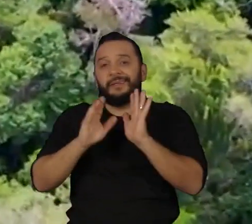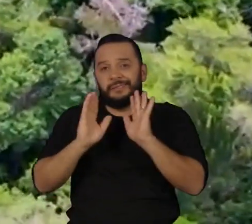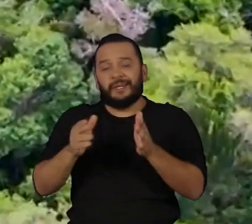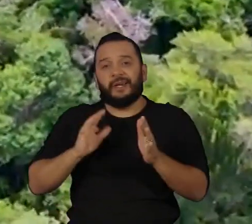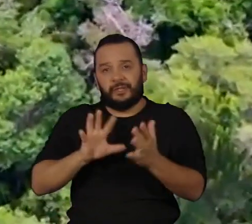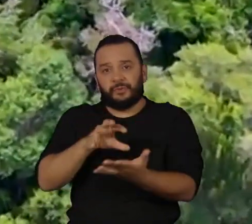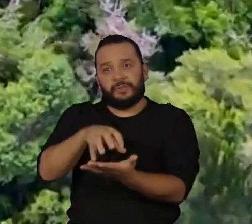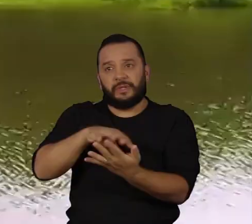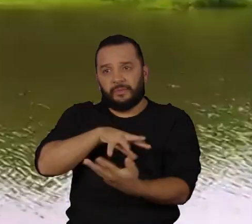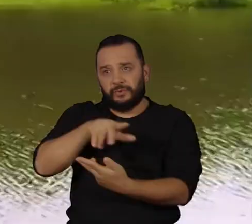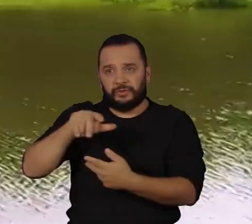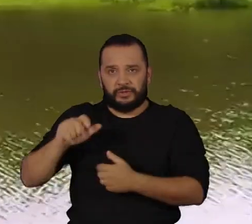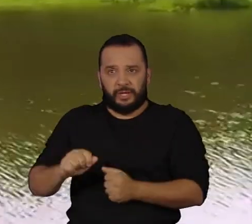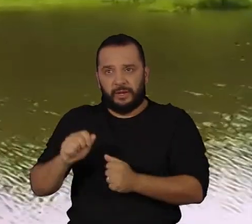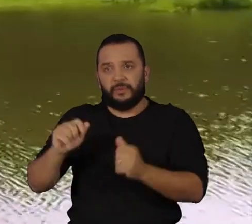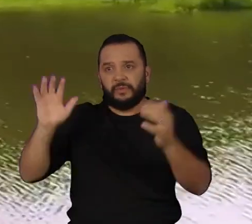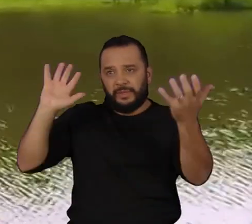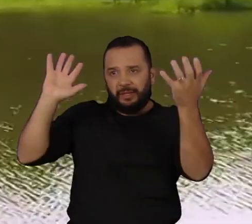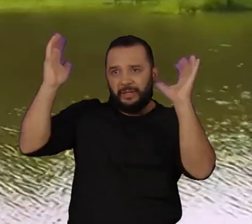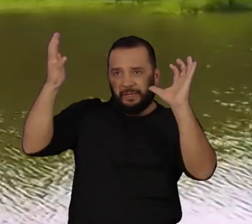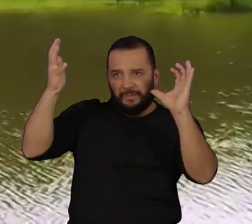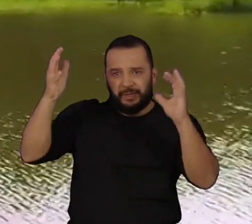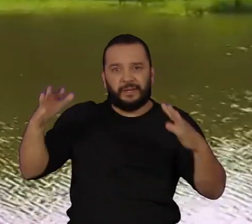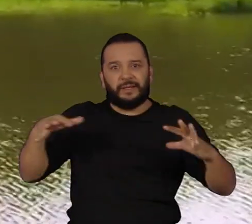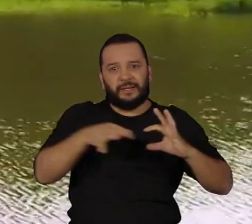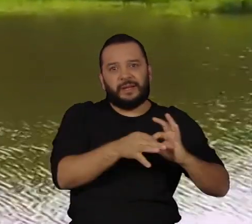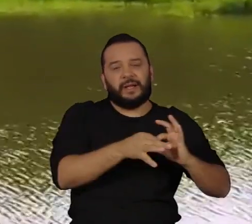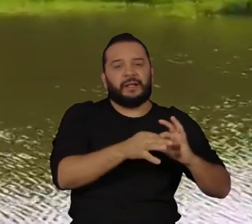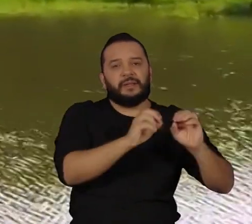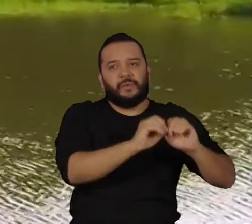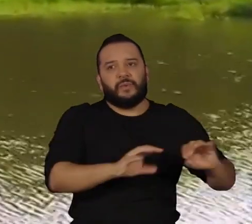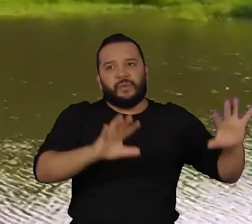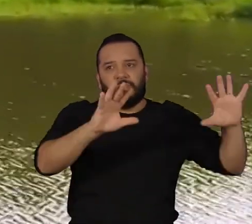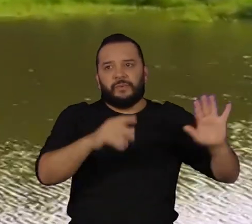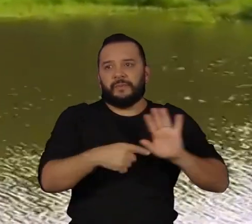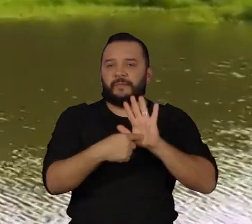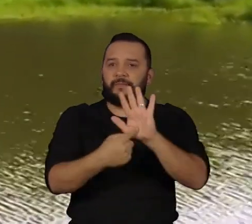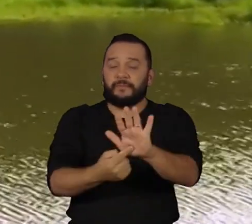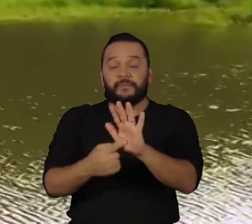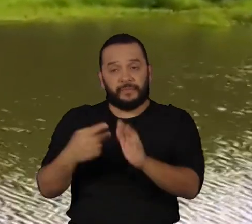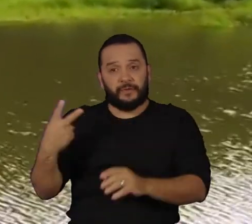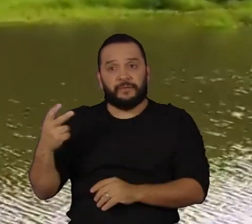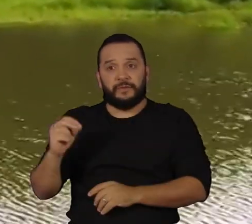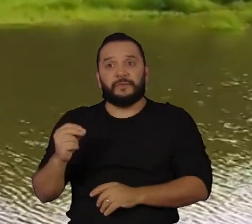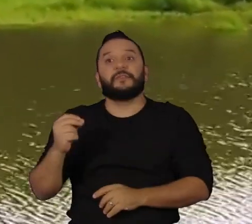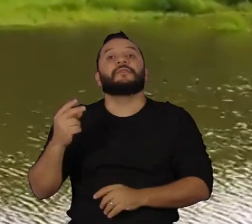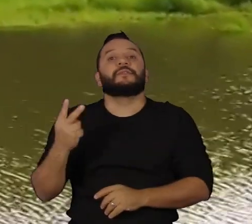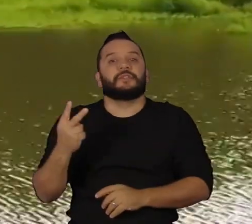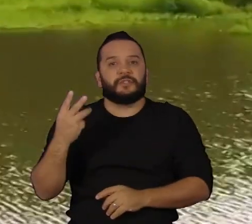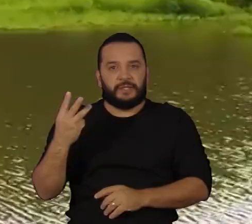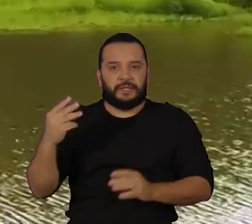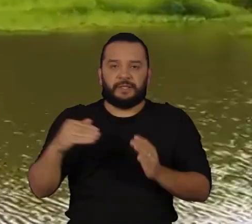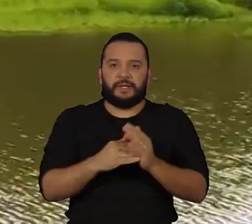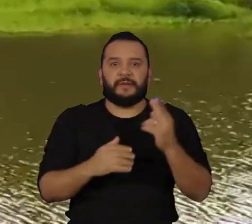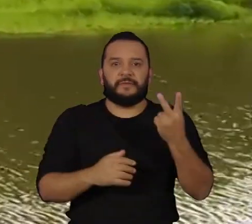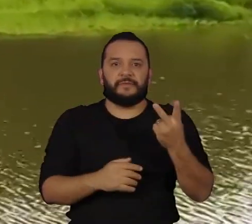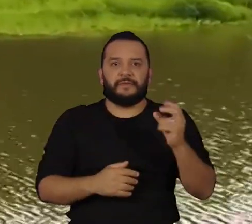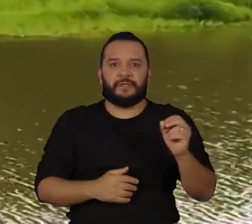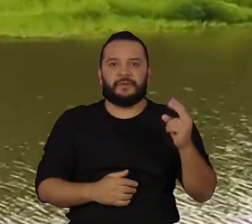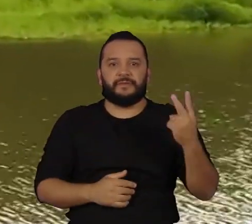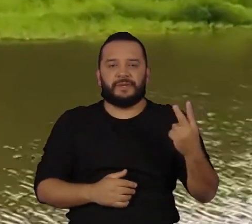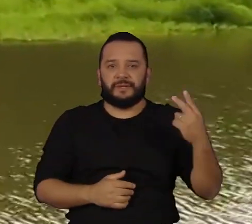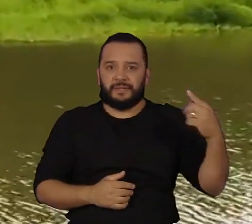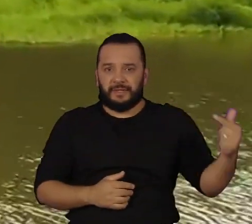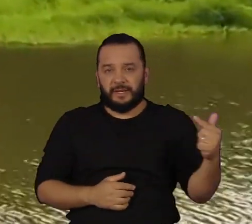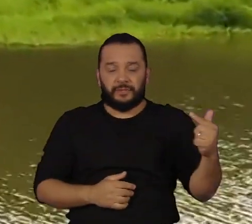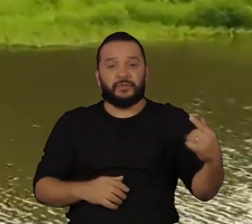Meteorológica, agência ligada à ONU, revela que entre 2023 e 2027, a média anual de aquecimento